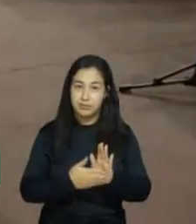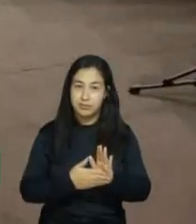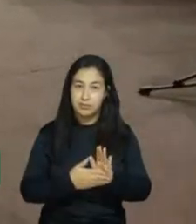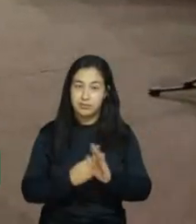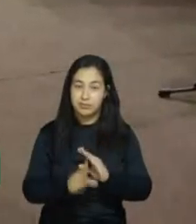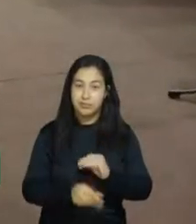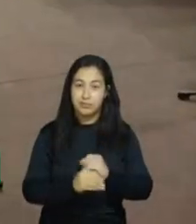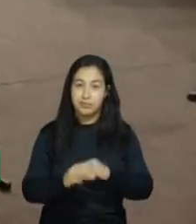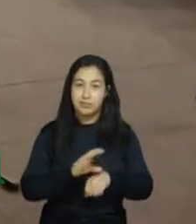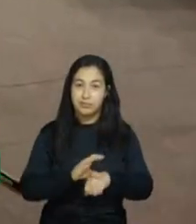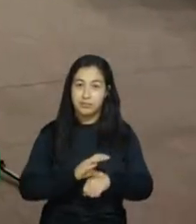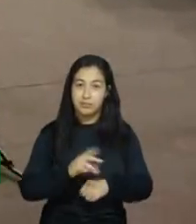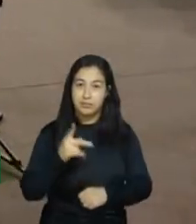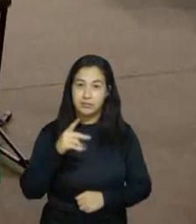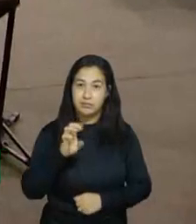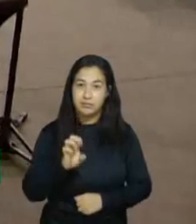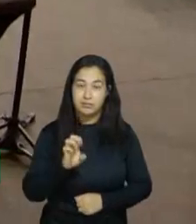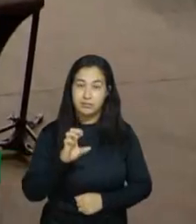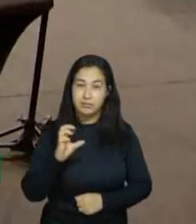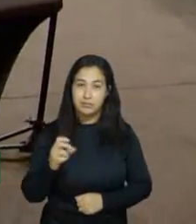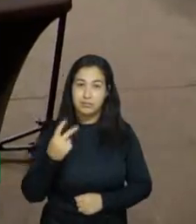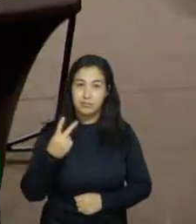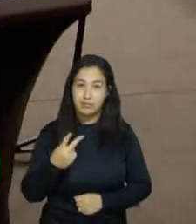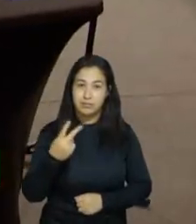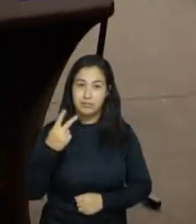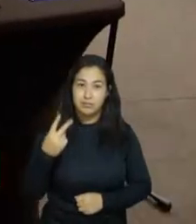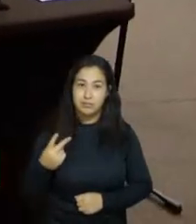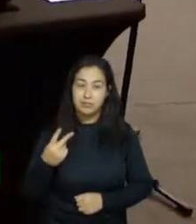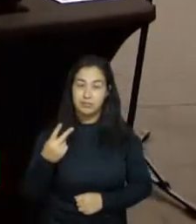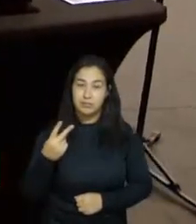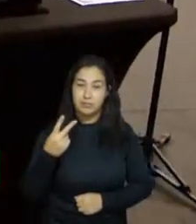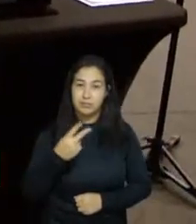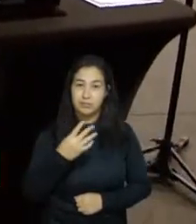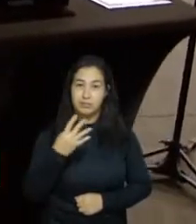PEC 2/2024. Consulto, senhores líderes,